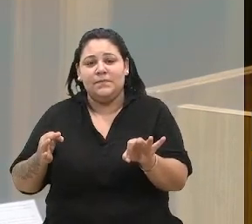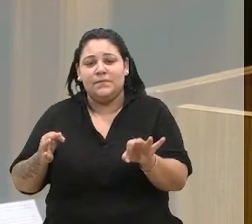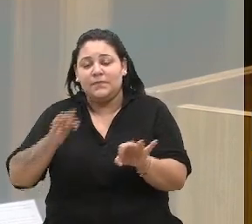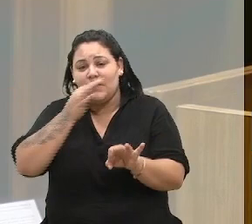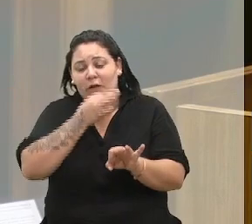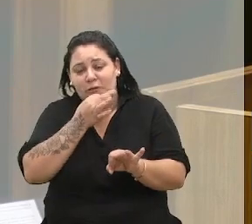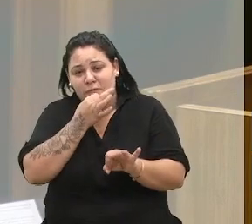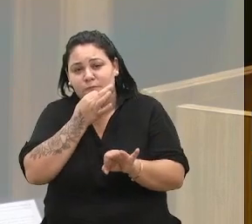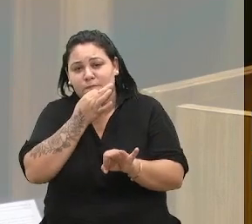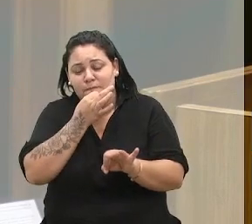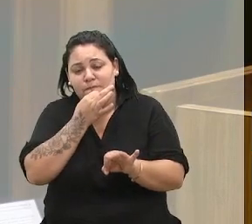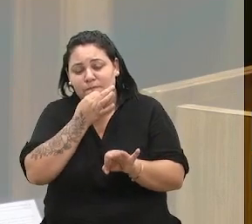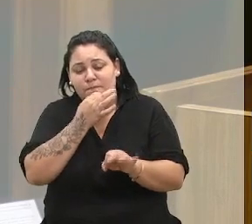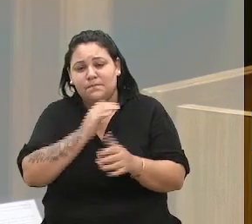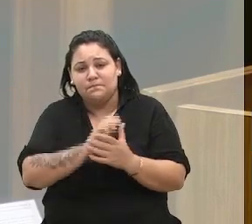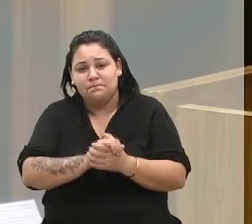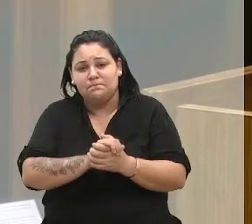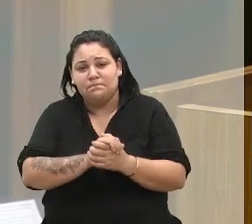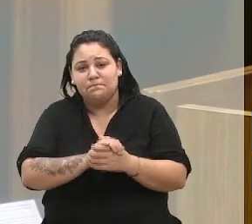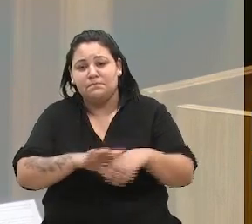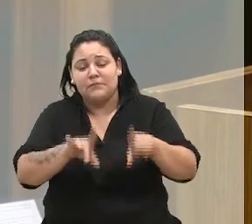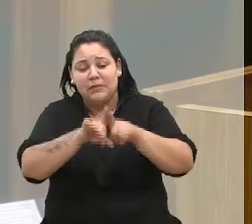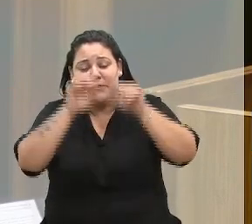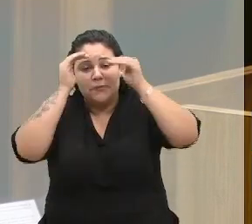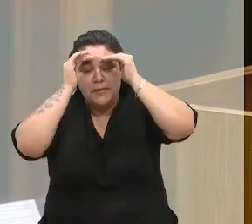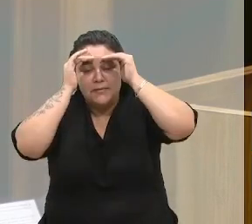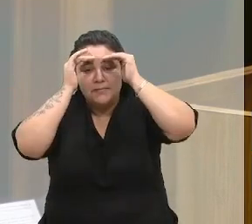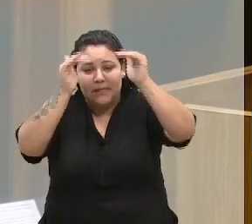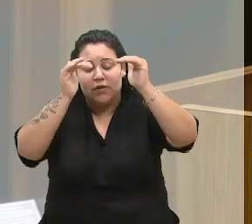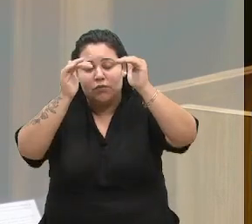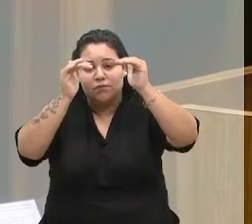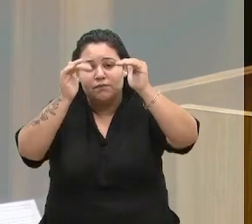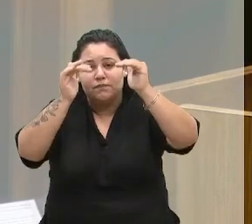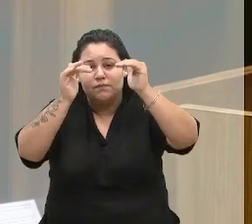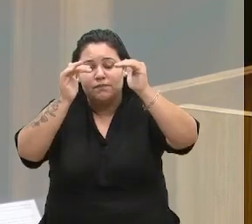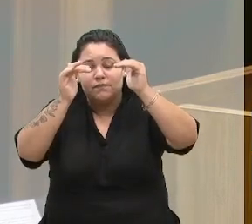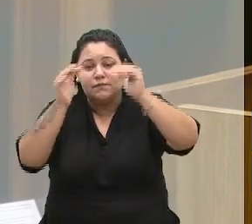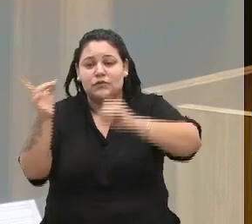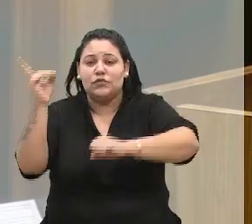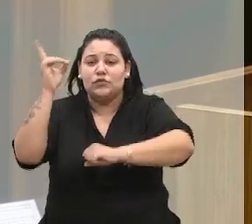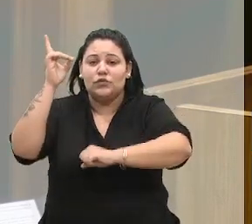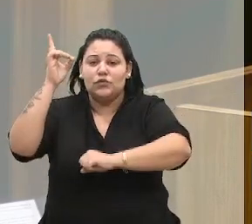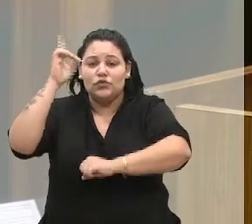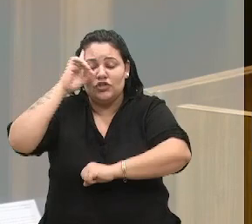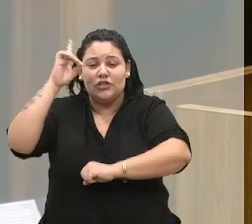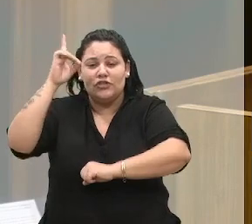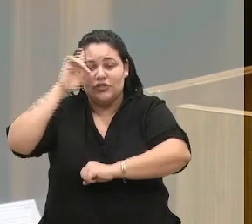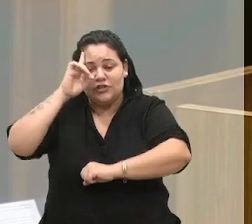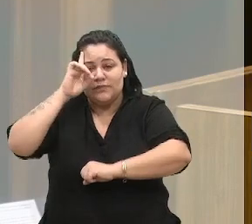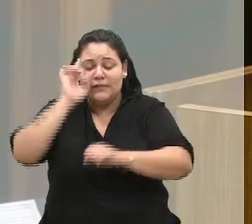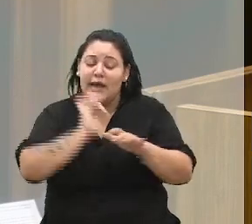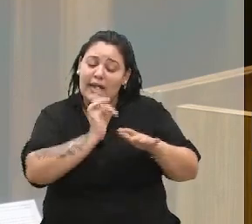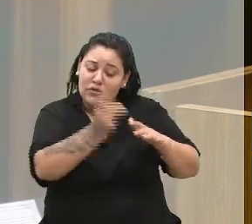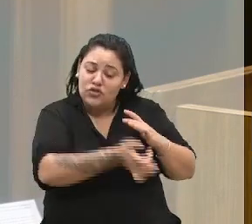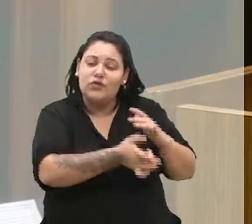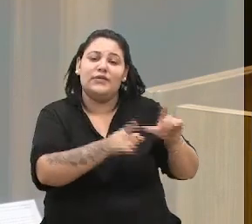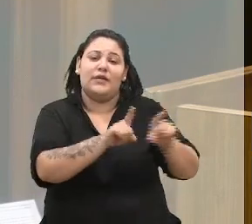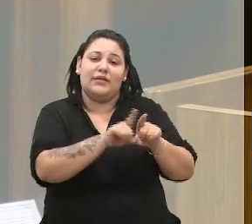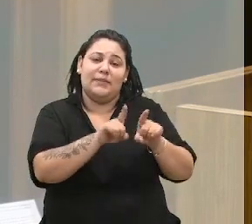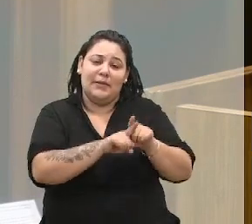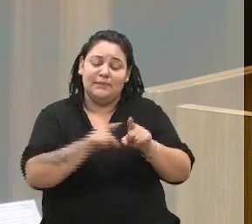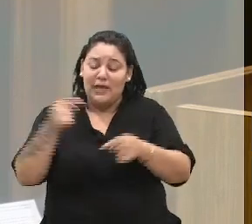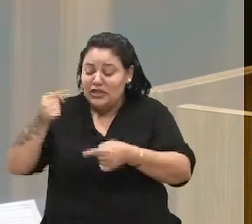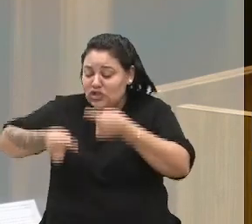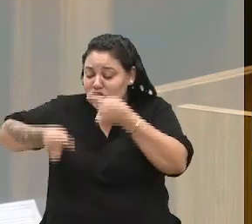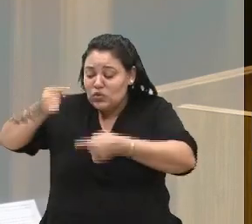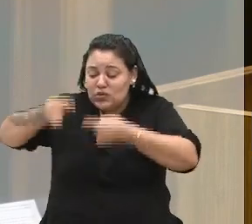E um respeito também no dia a dia, nas redes sociais, nas discussões